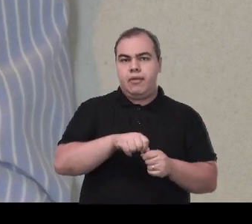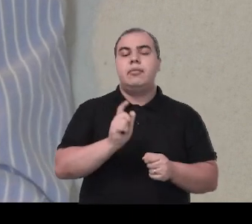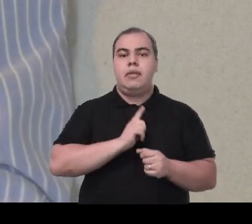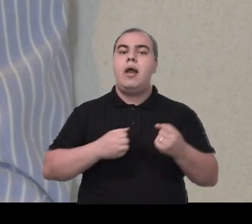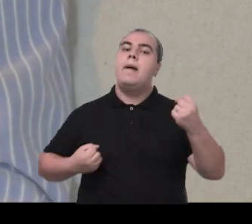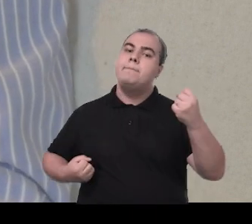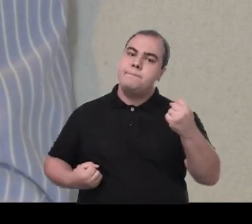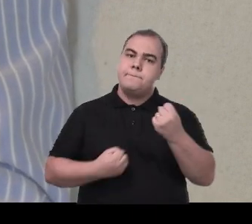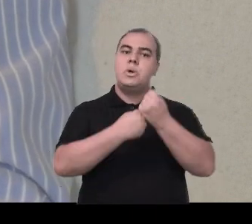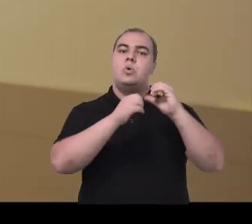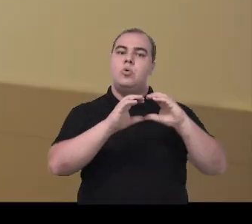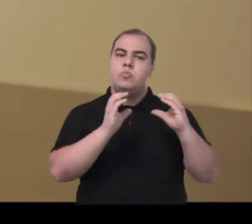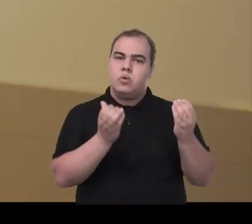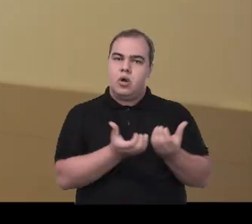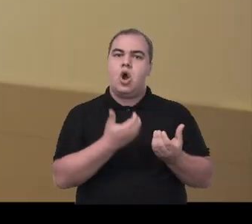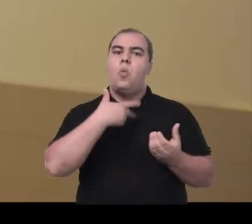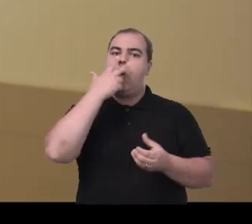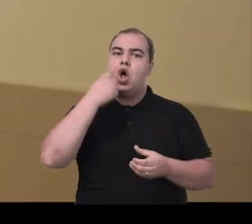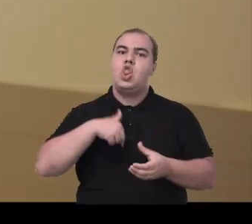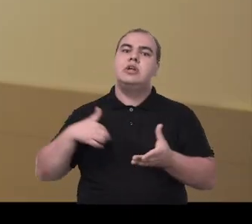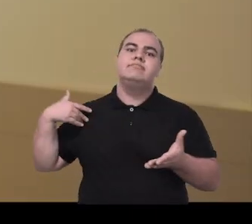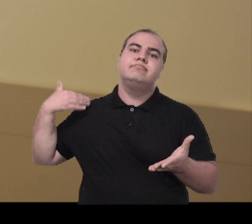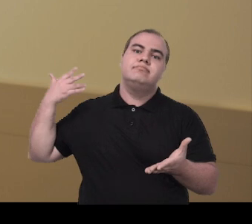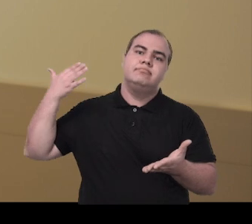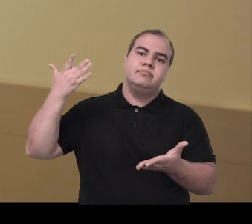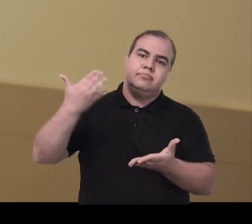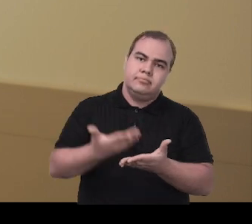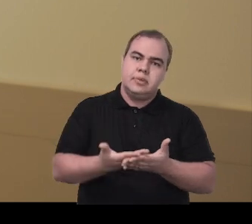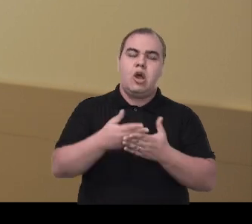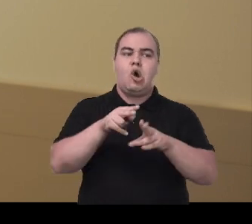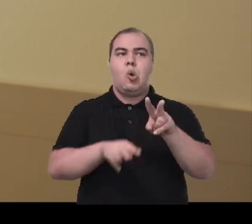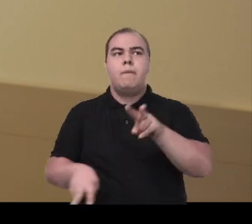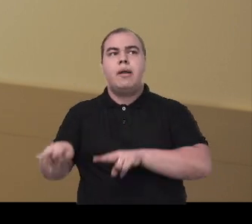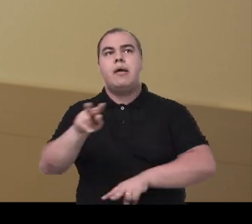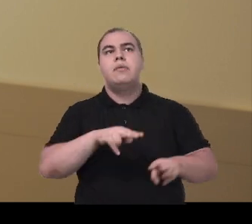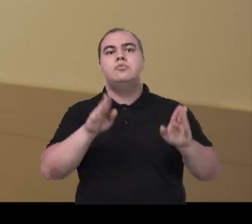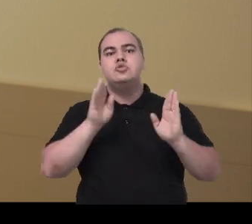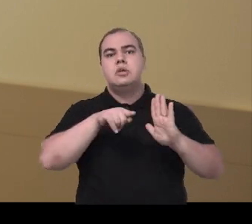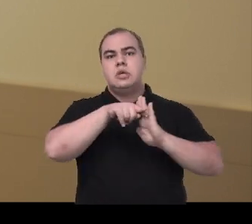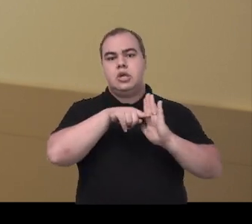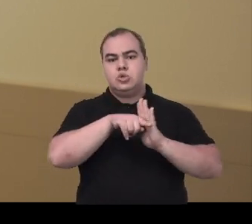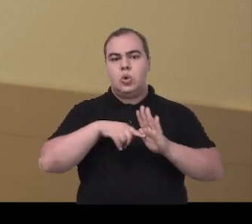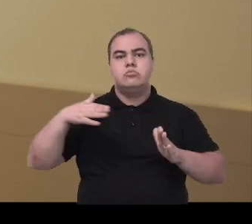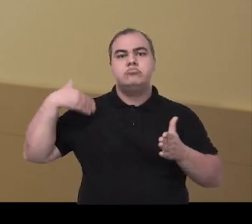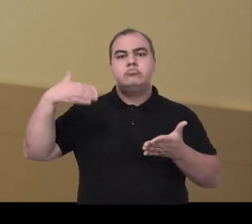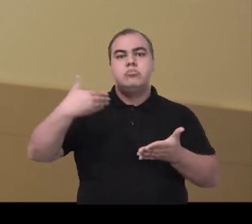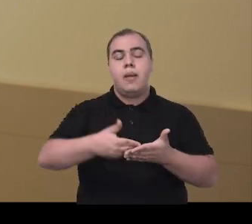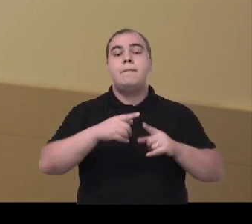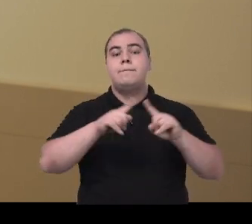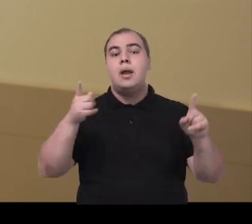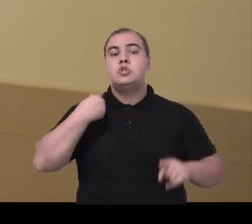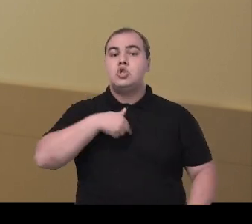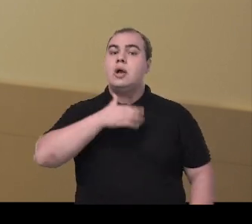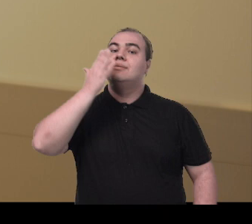gente vai ter apoio da comunidade. Eu acho que chegamos até aqui, né, acompanhamos as questões contemporâneas,